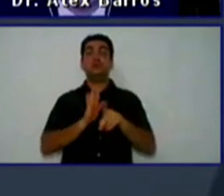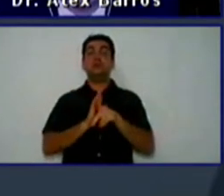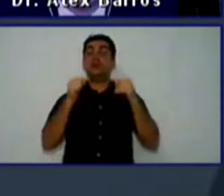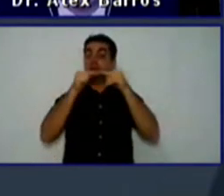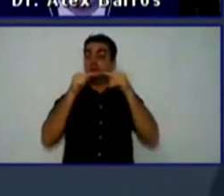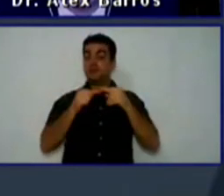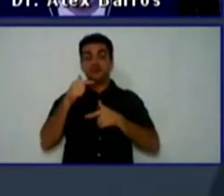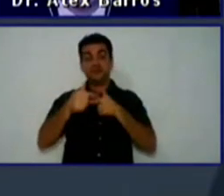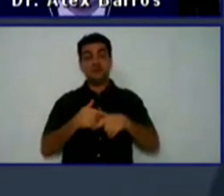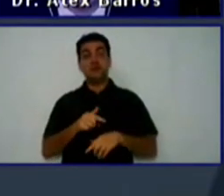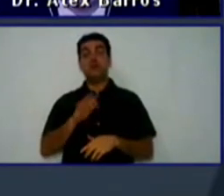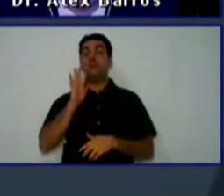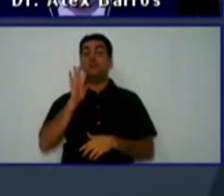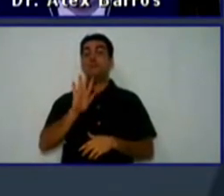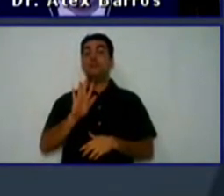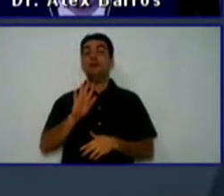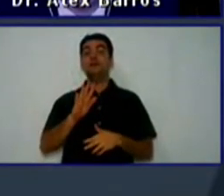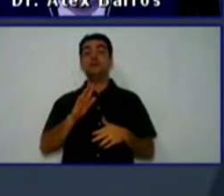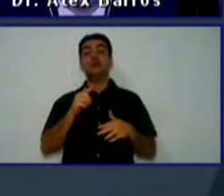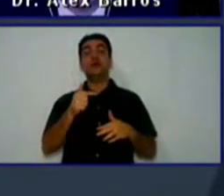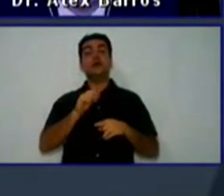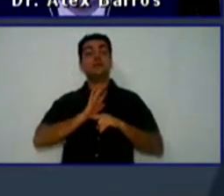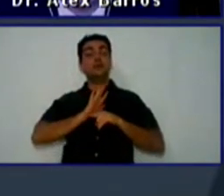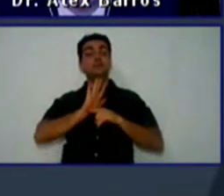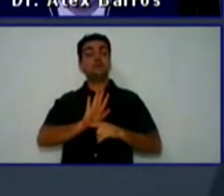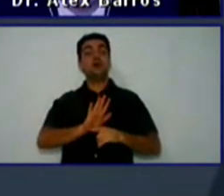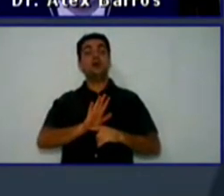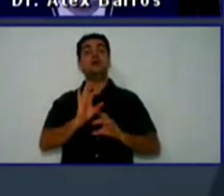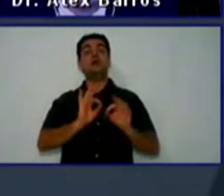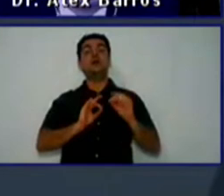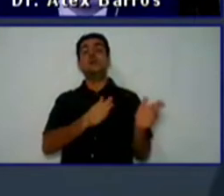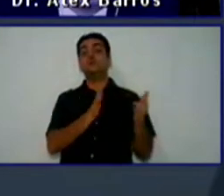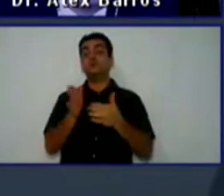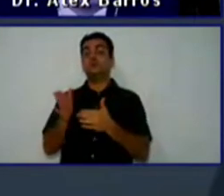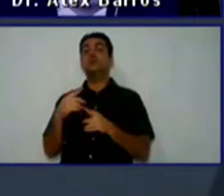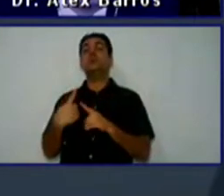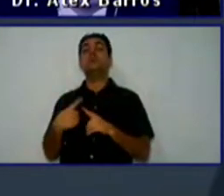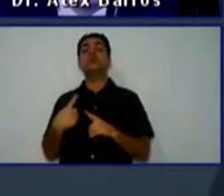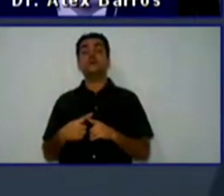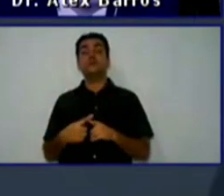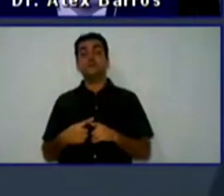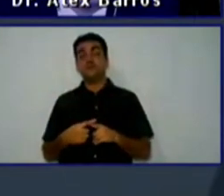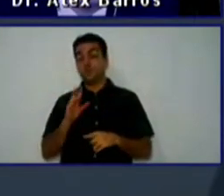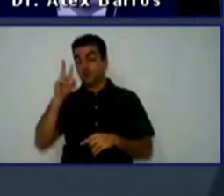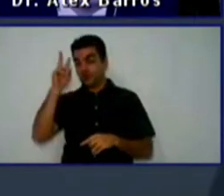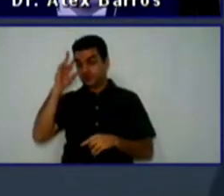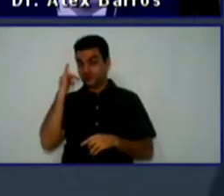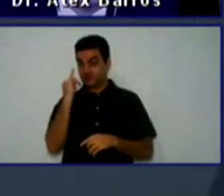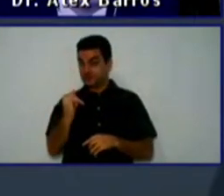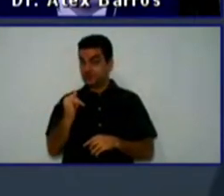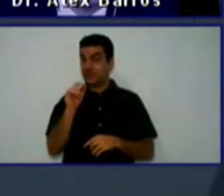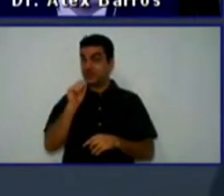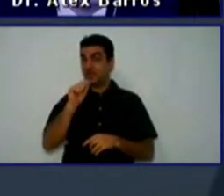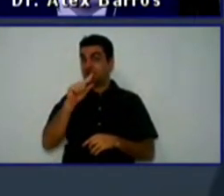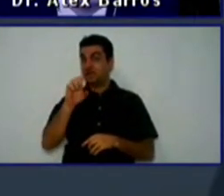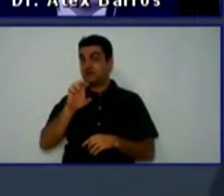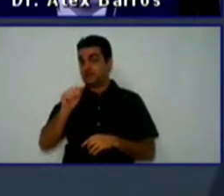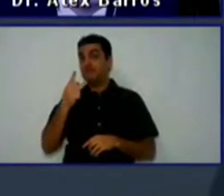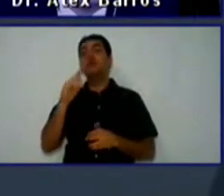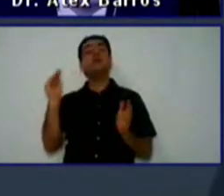condizente. Mas isso foi um reforço à minha argumentação, o desvio de finalidade e mais. Quero lembrar, a ZEPA